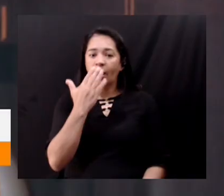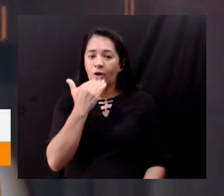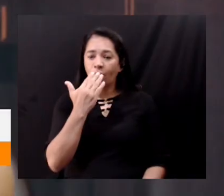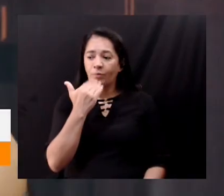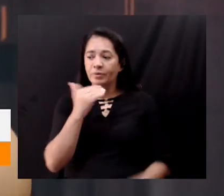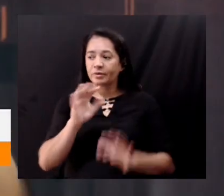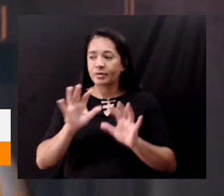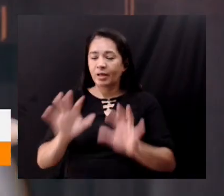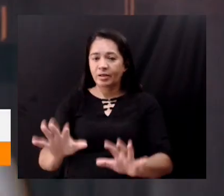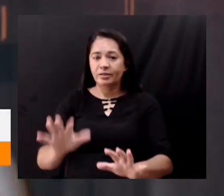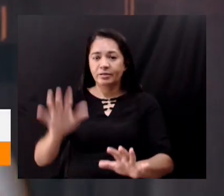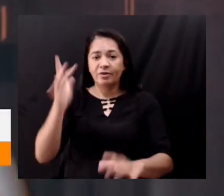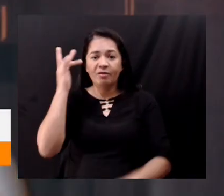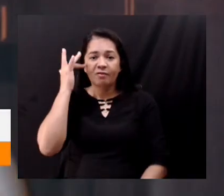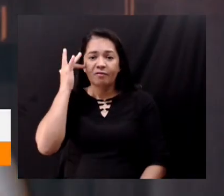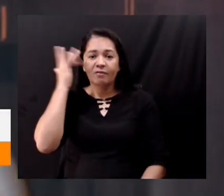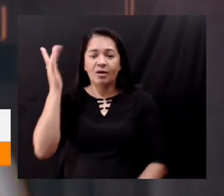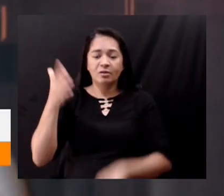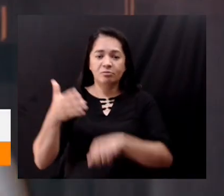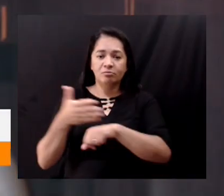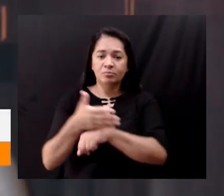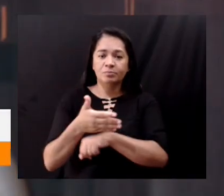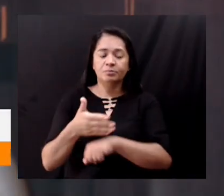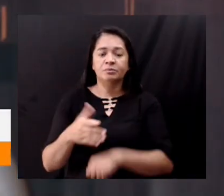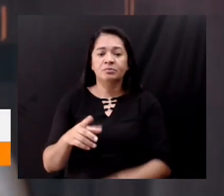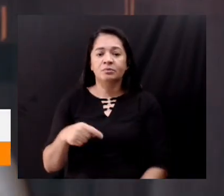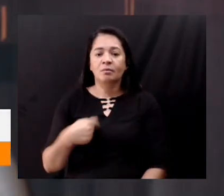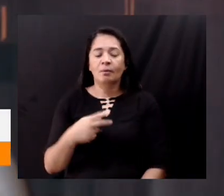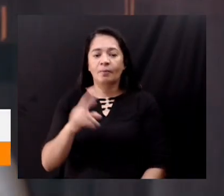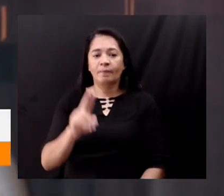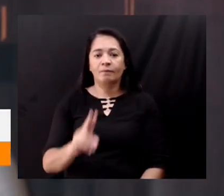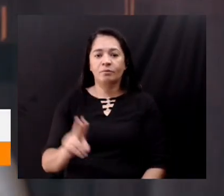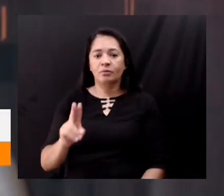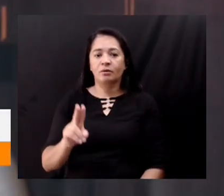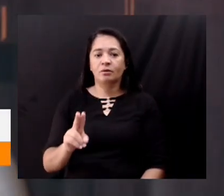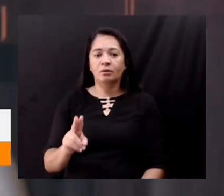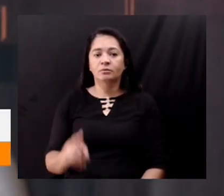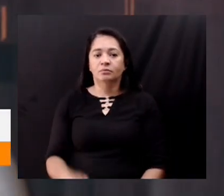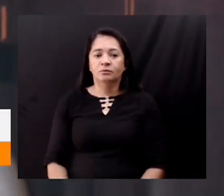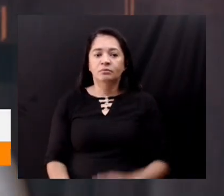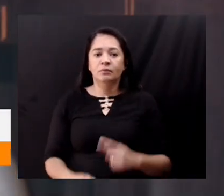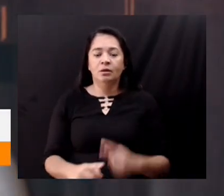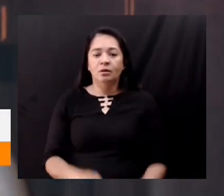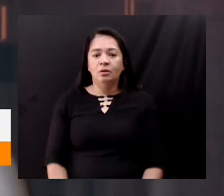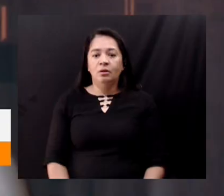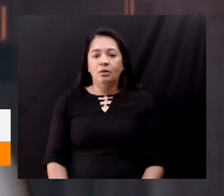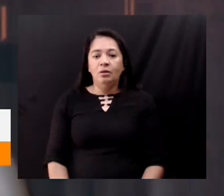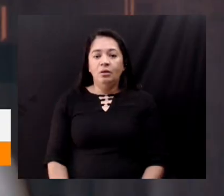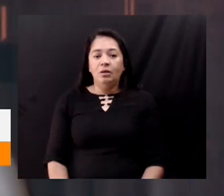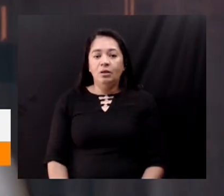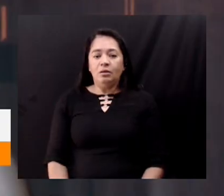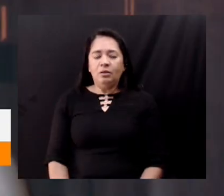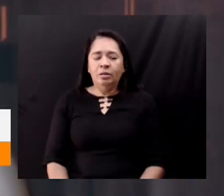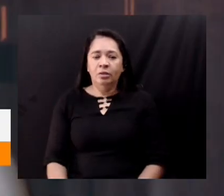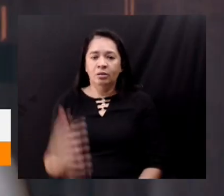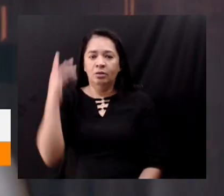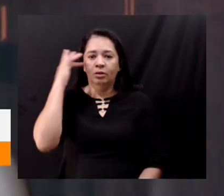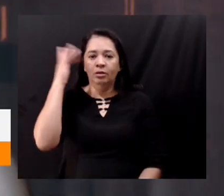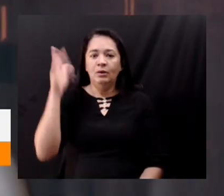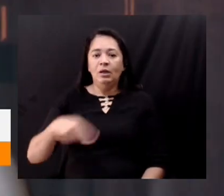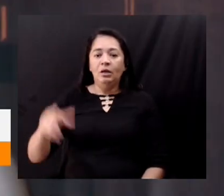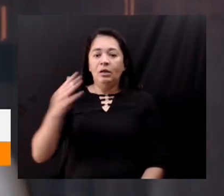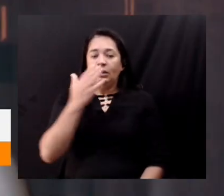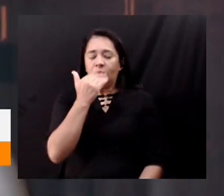acesso pra gente. E aí a gente usa isso como uma fuga, porque é muito mais rápido a gente ir lá e comer alguma coisa, porque vai trazer um